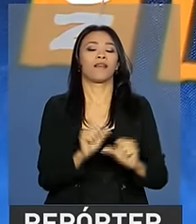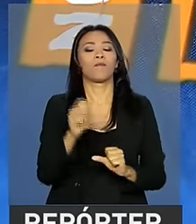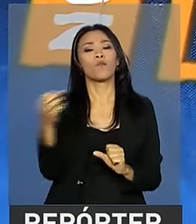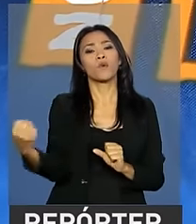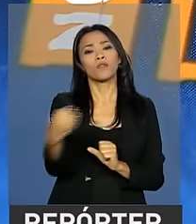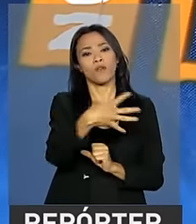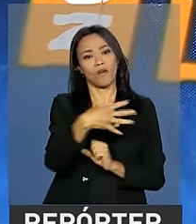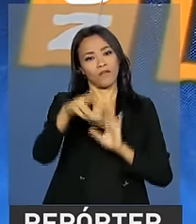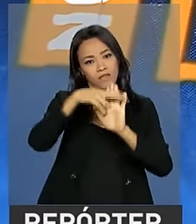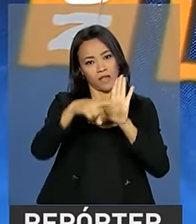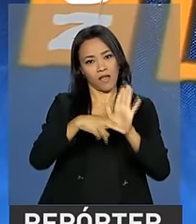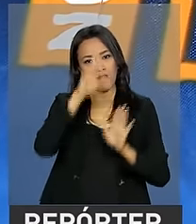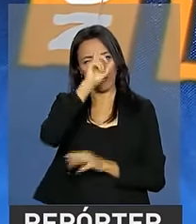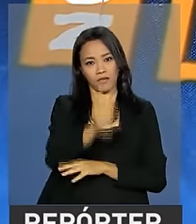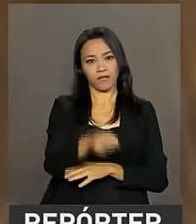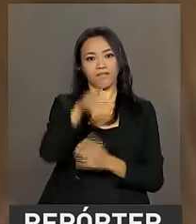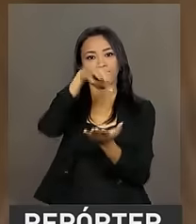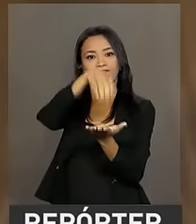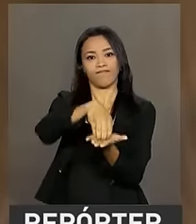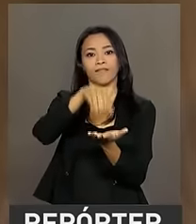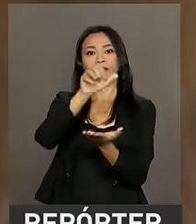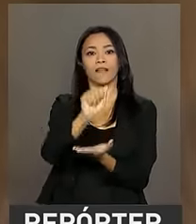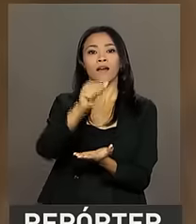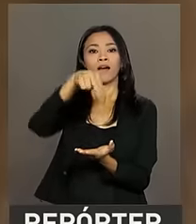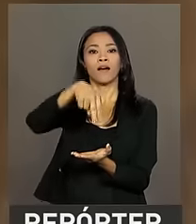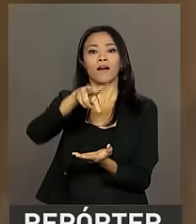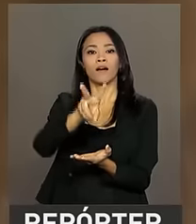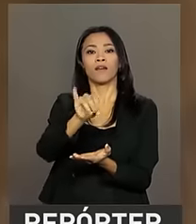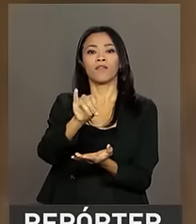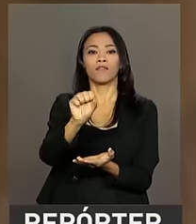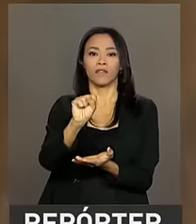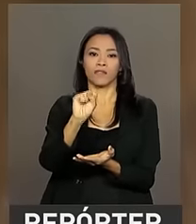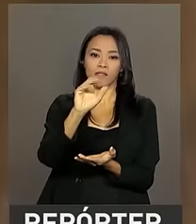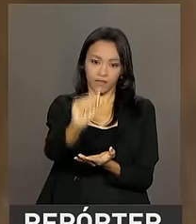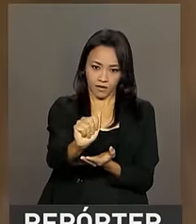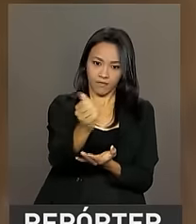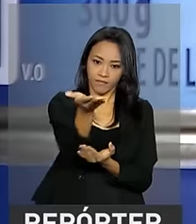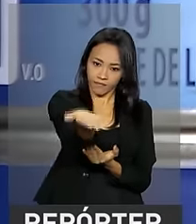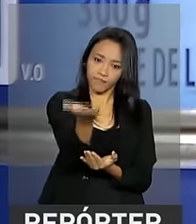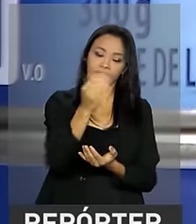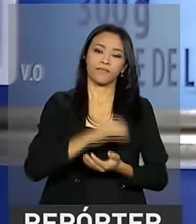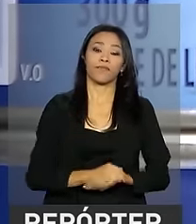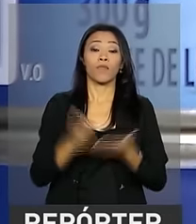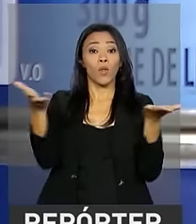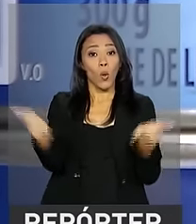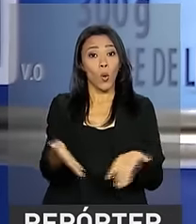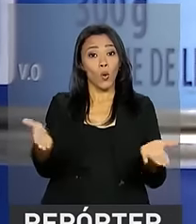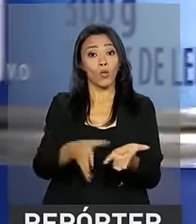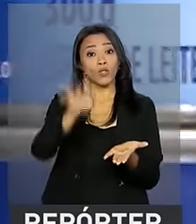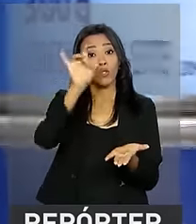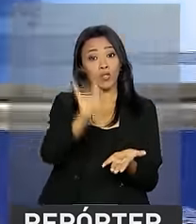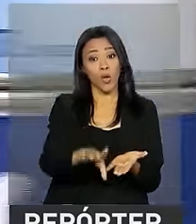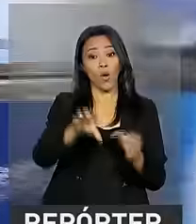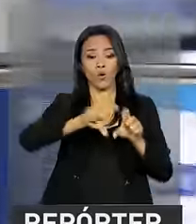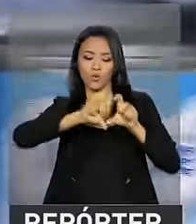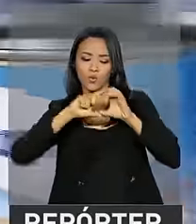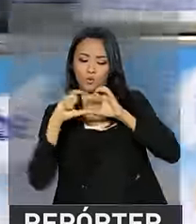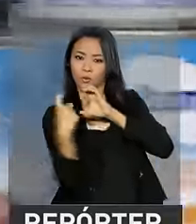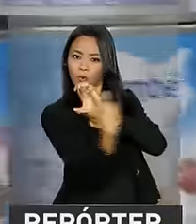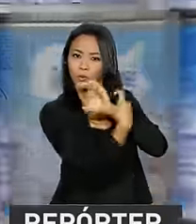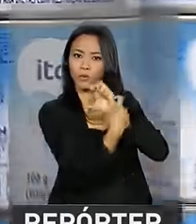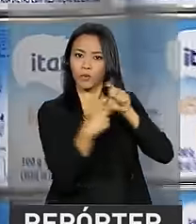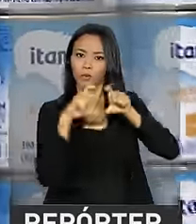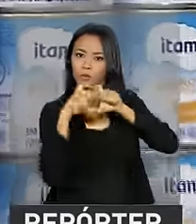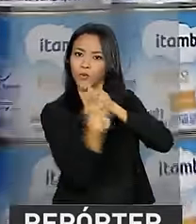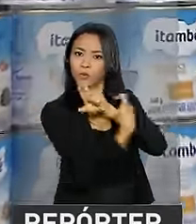as novas determinações da Anvisa a Agência Nacional de Vigilância Sanitária hoje apenas os produtos sem lactose